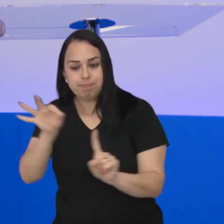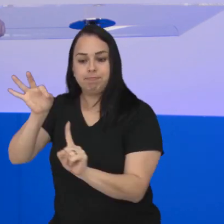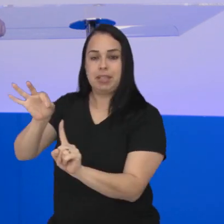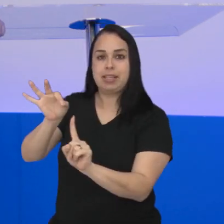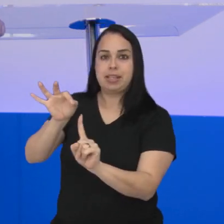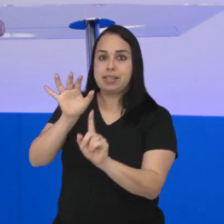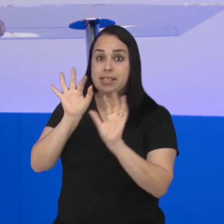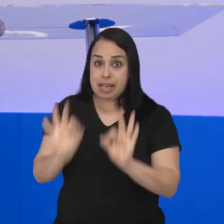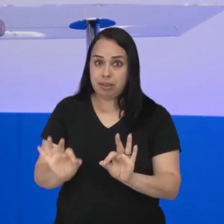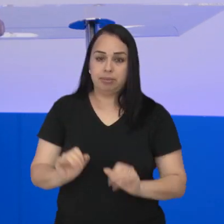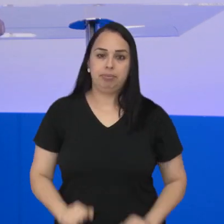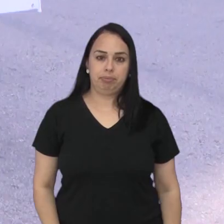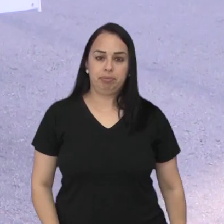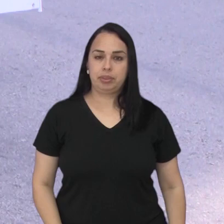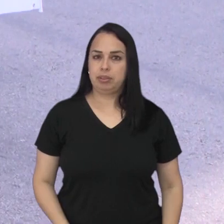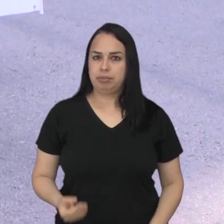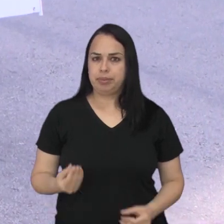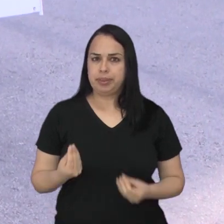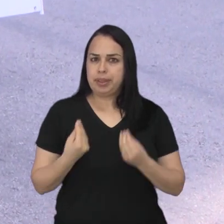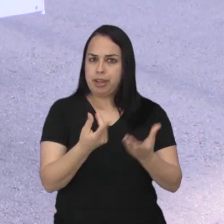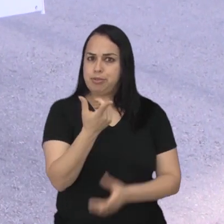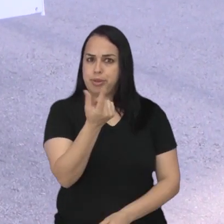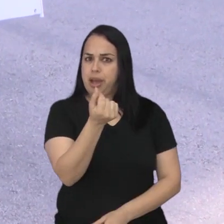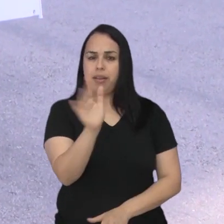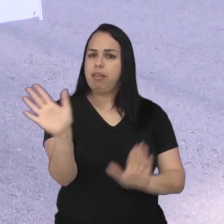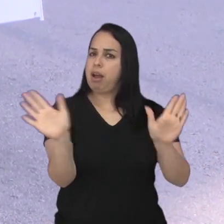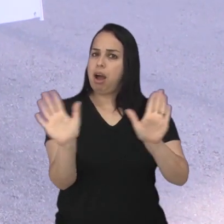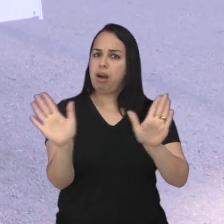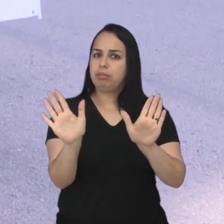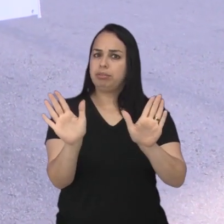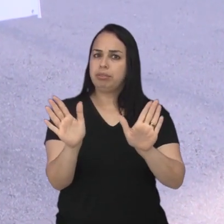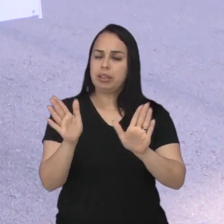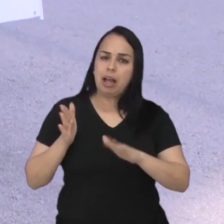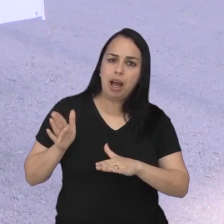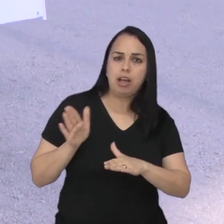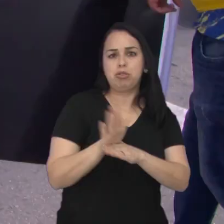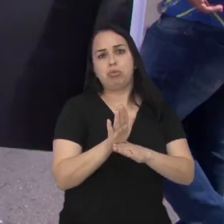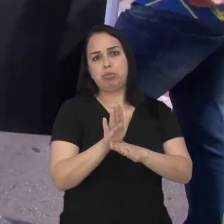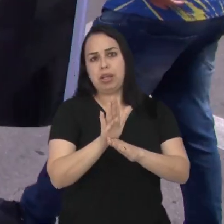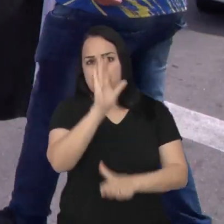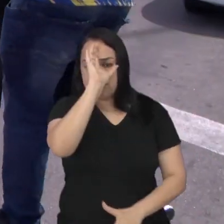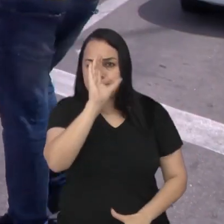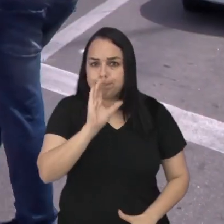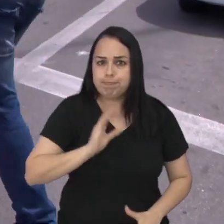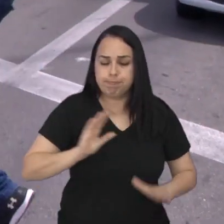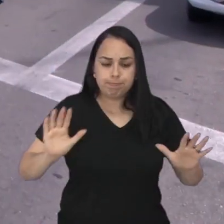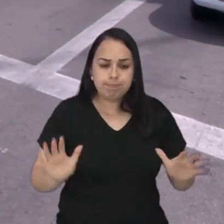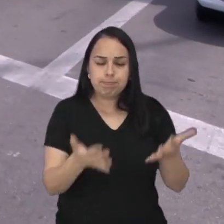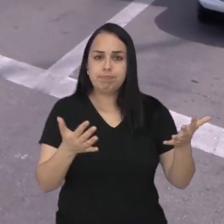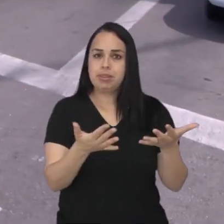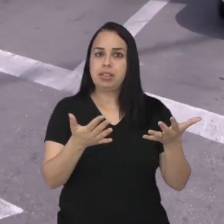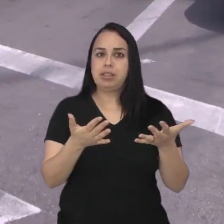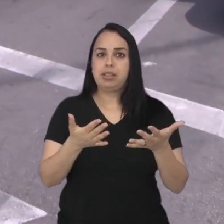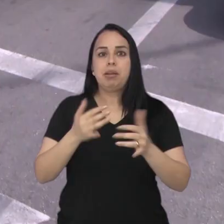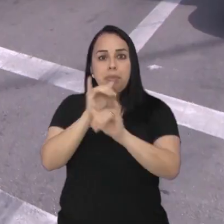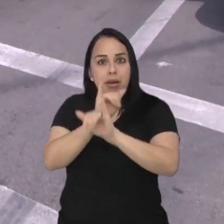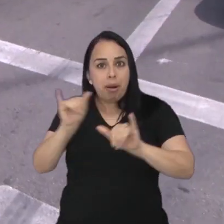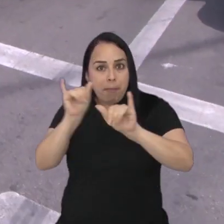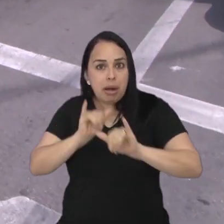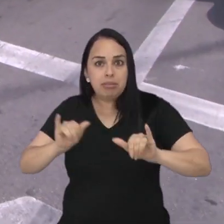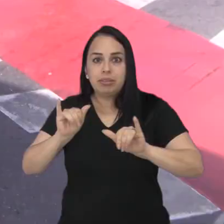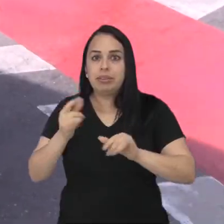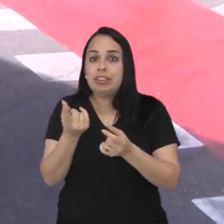possa receber cidadania. Não dê esmola, dê cidadania. Esse é o lema de uma campanha para